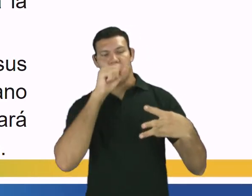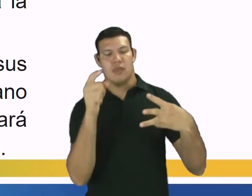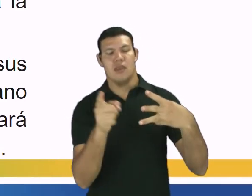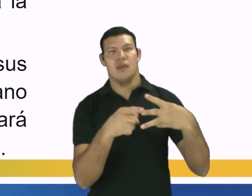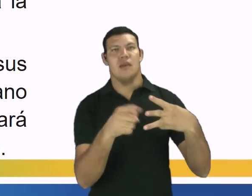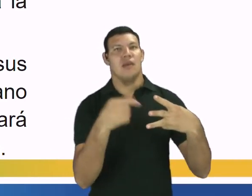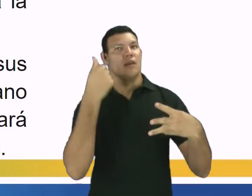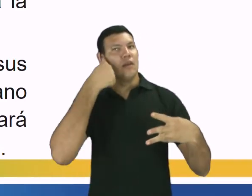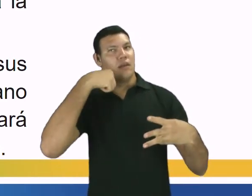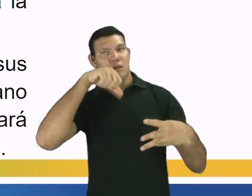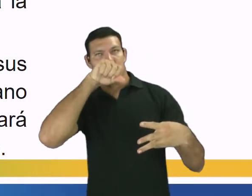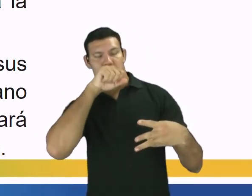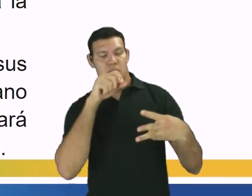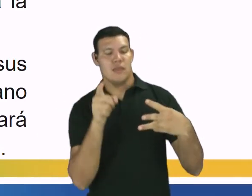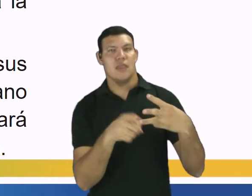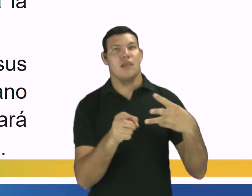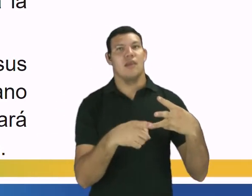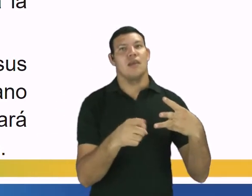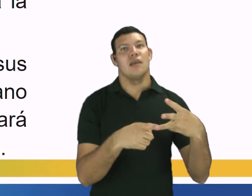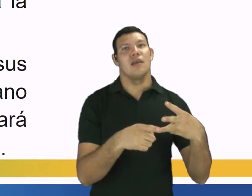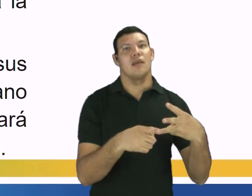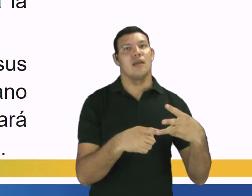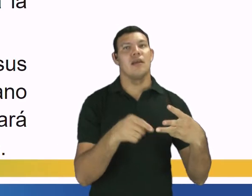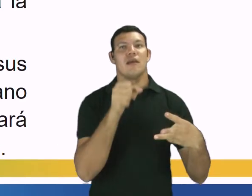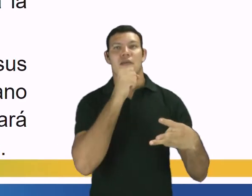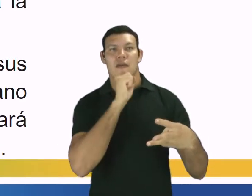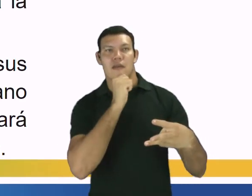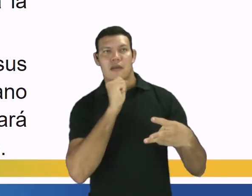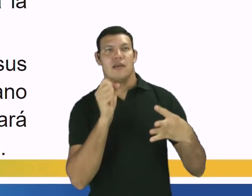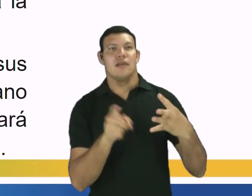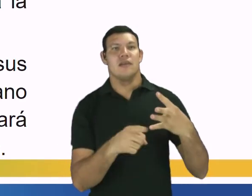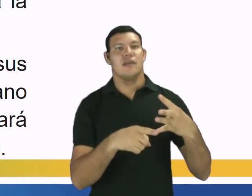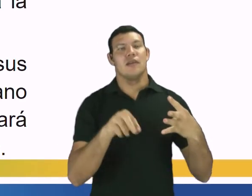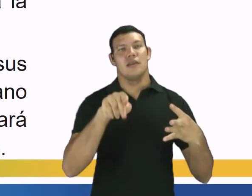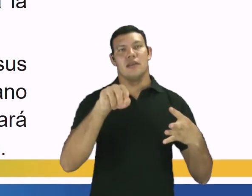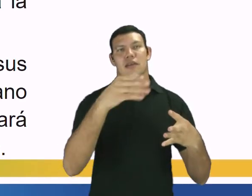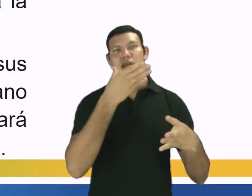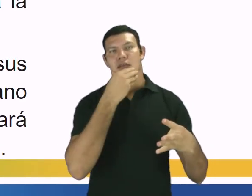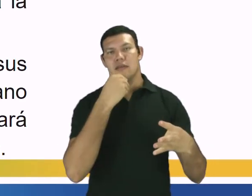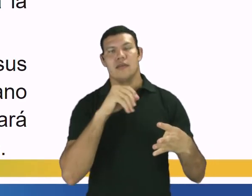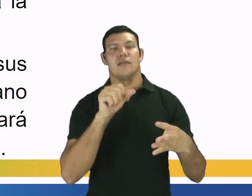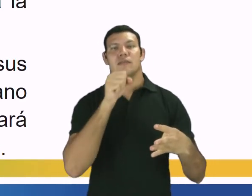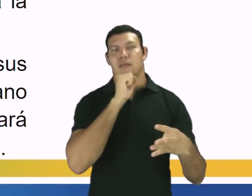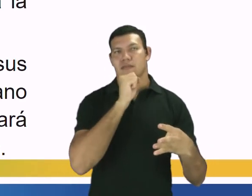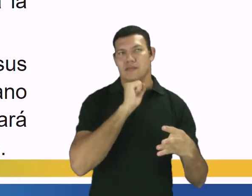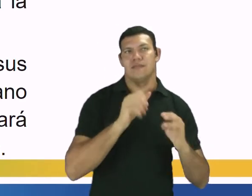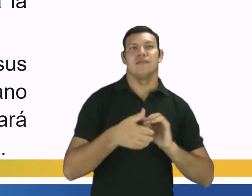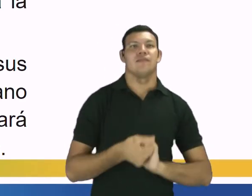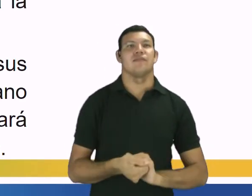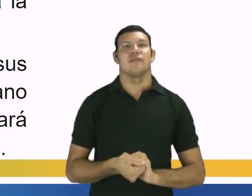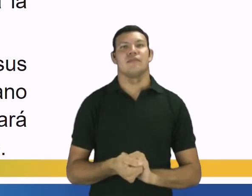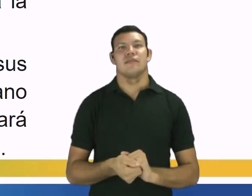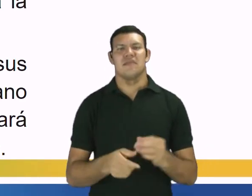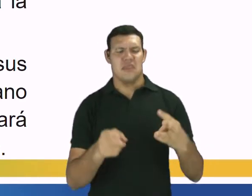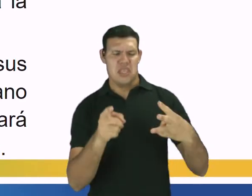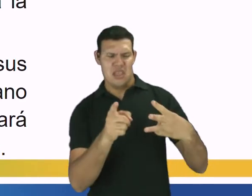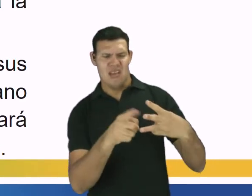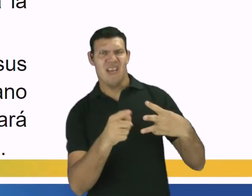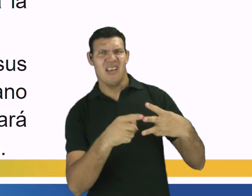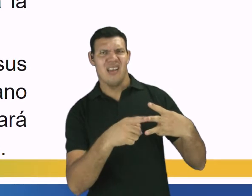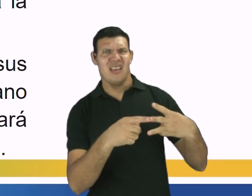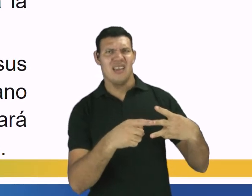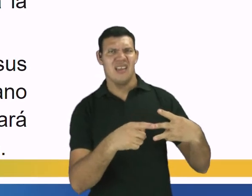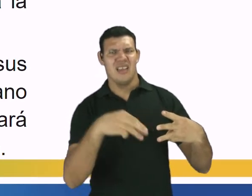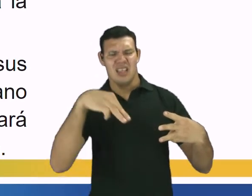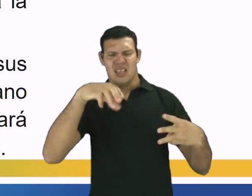observaram que tem um monte de coisa para consertar. Vamos lá. Vivo com minha família formada por meu padre, ok. Mi mãe, em espanhol,